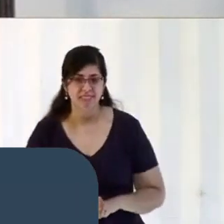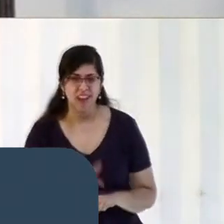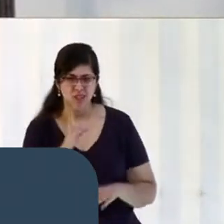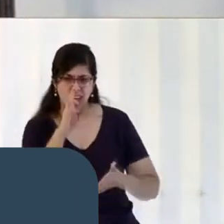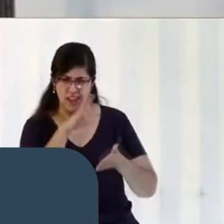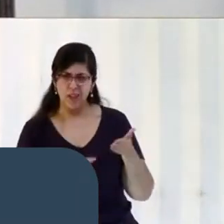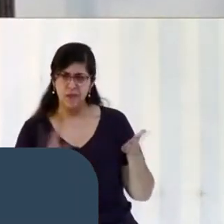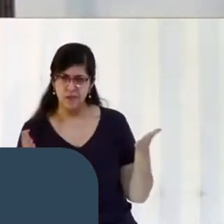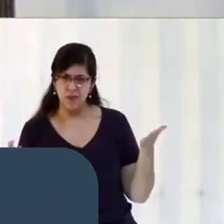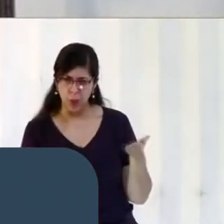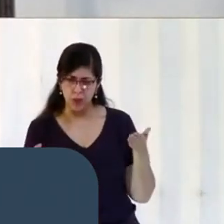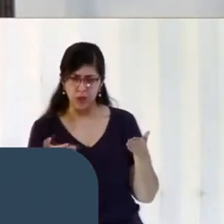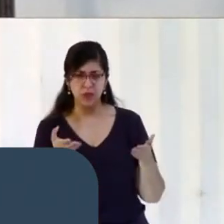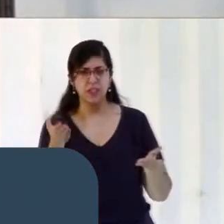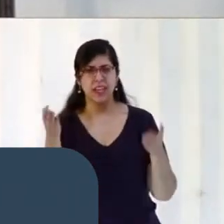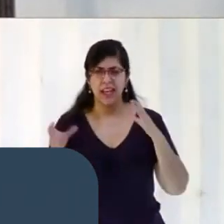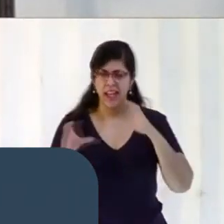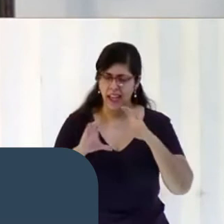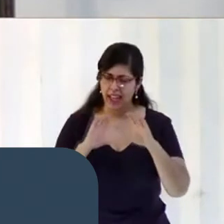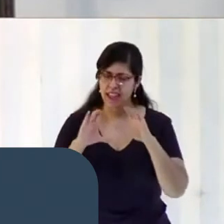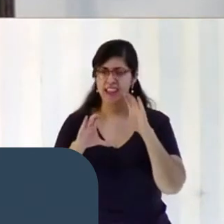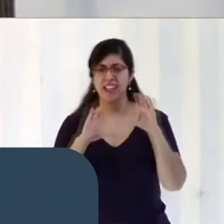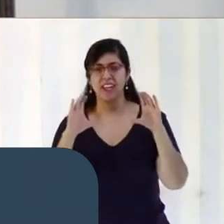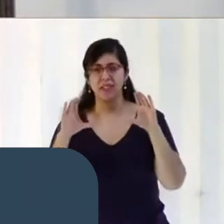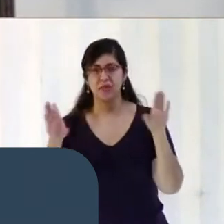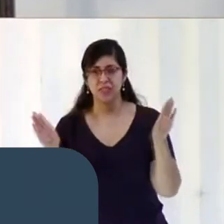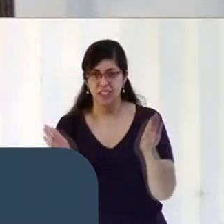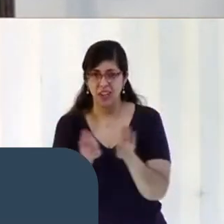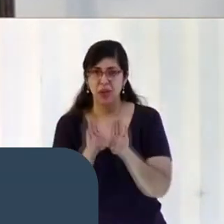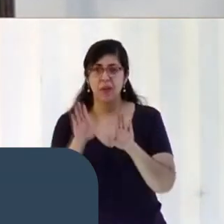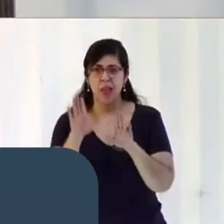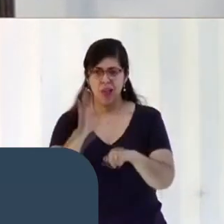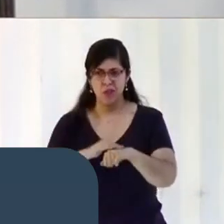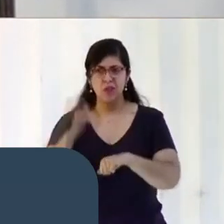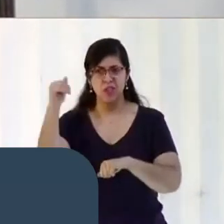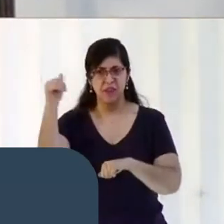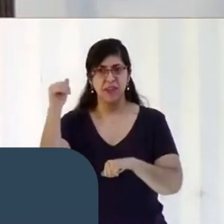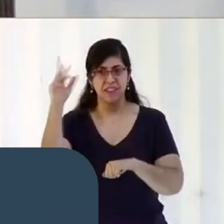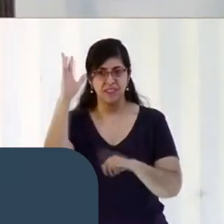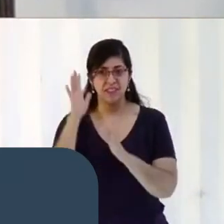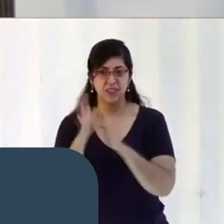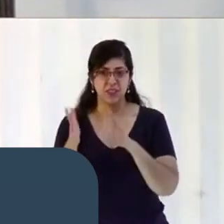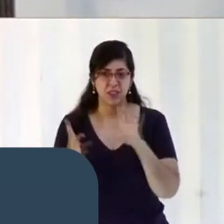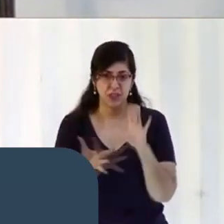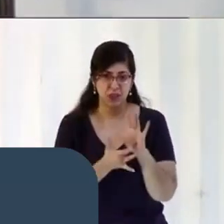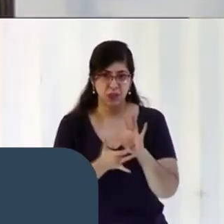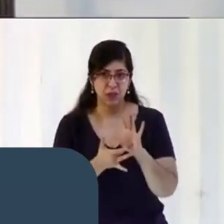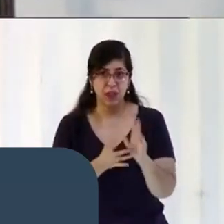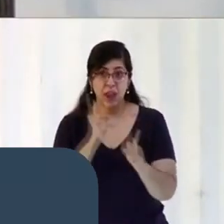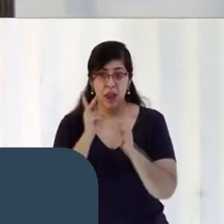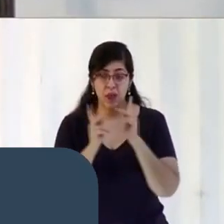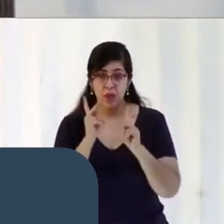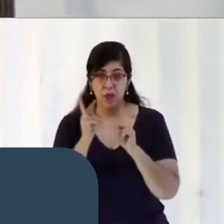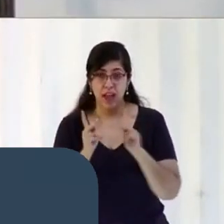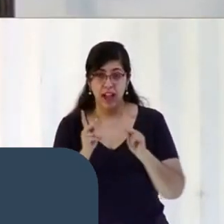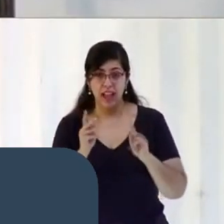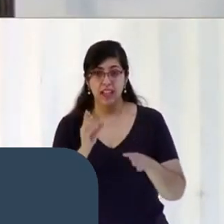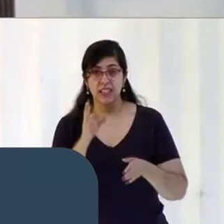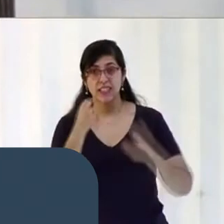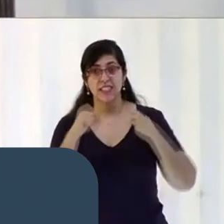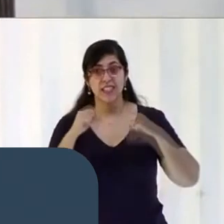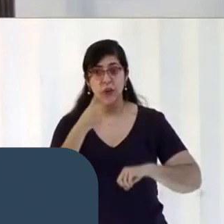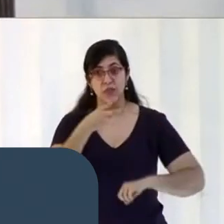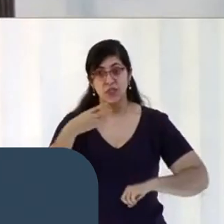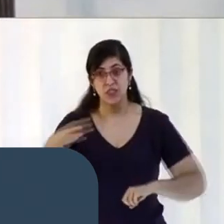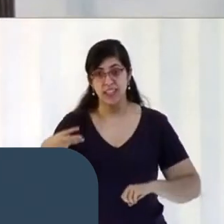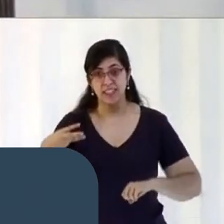lemos aqui, cantamos acerca desse chamado de Jesus. O Salmo 23 fala do bom pastor, agora